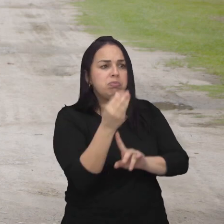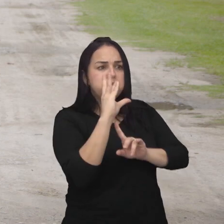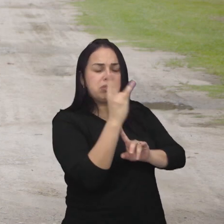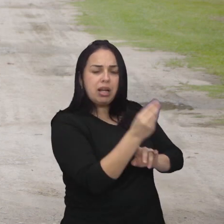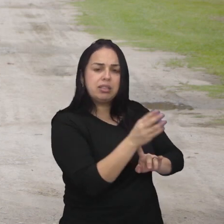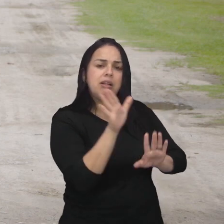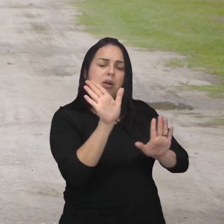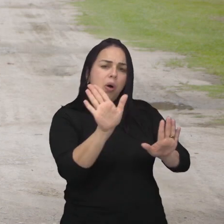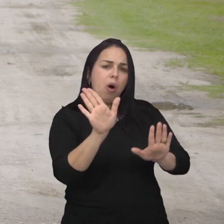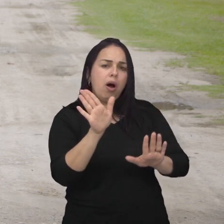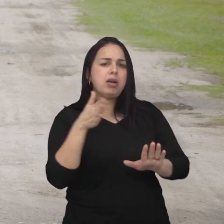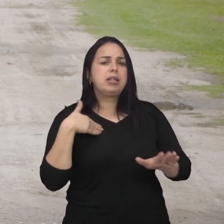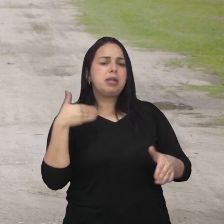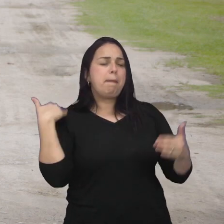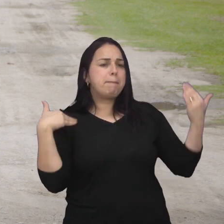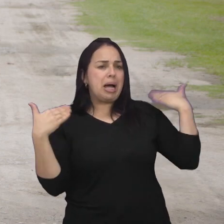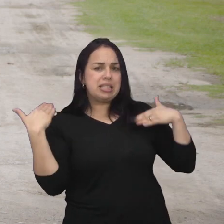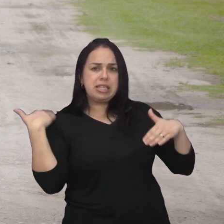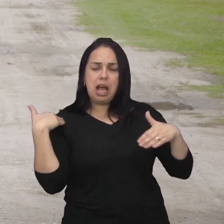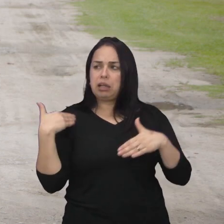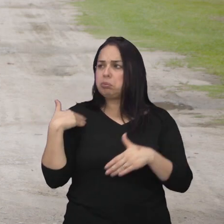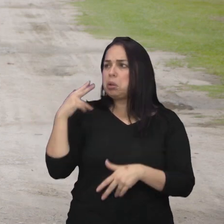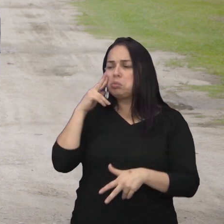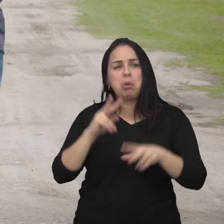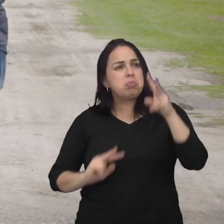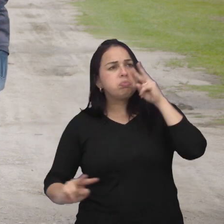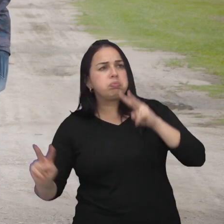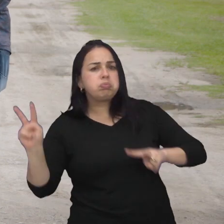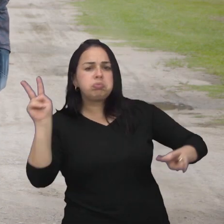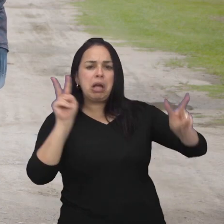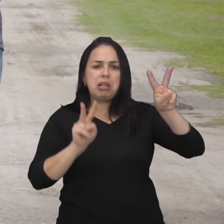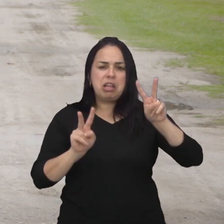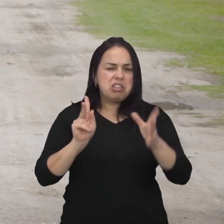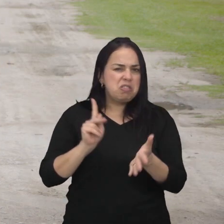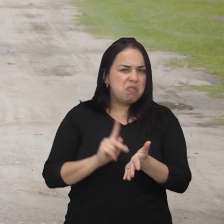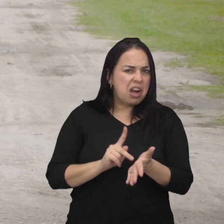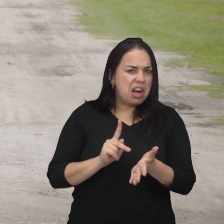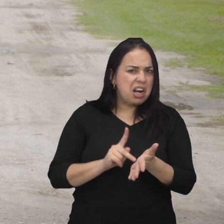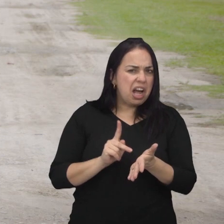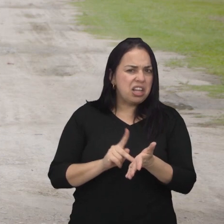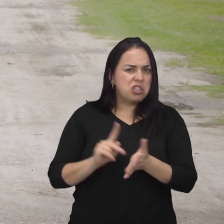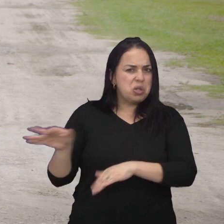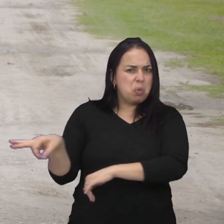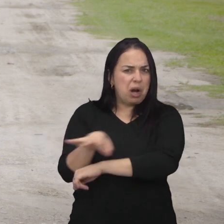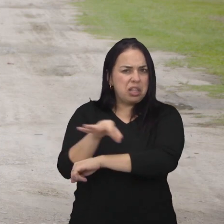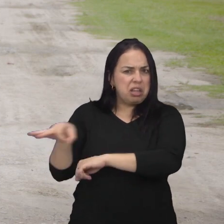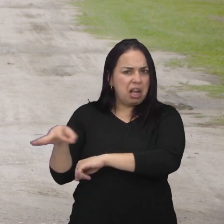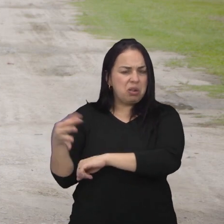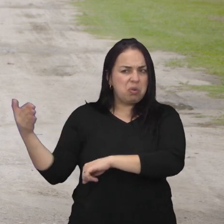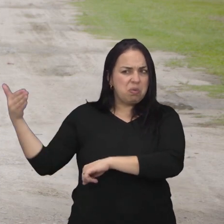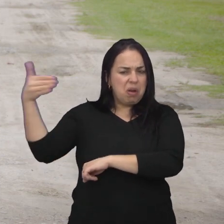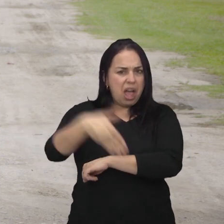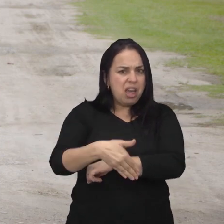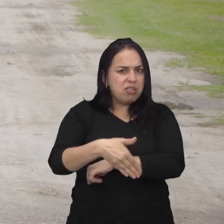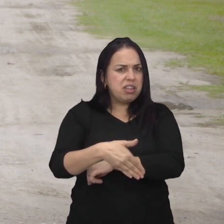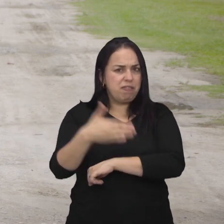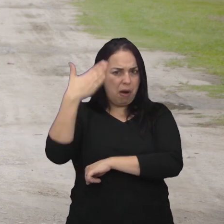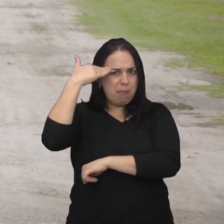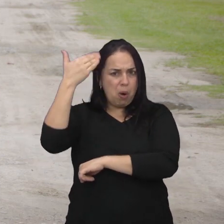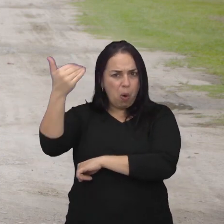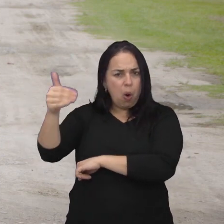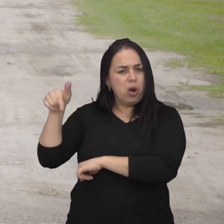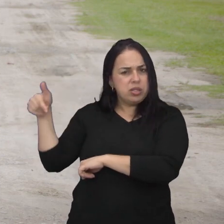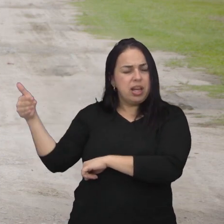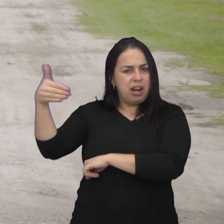Saindo daqui do Parque da Cidade, passeando pela cidade de São José, verdade que o Niemeyer deu uma passada por aqui? Eu ouvi dizer,